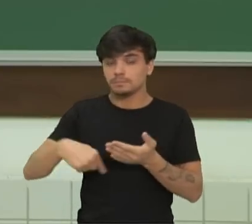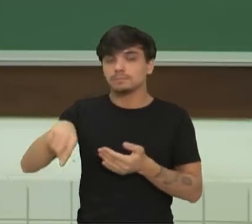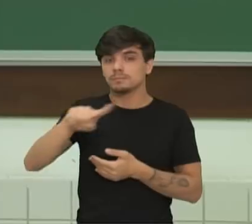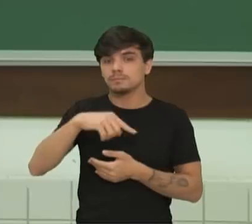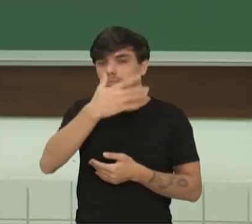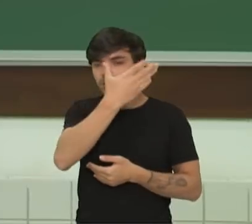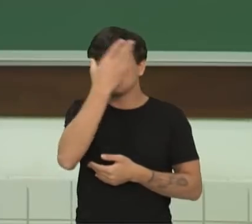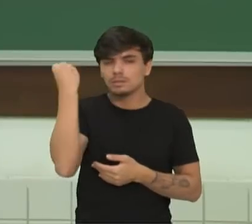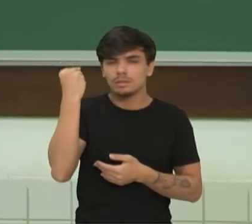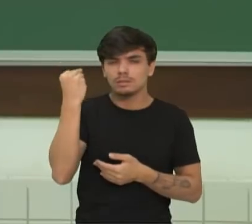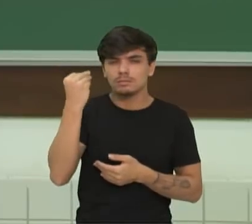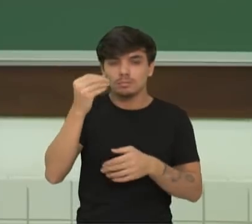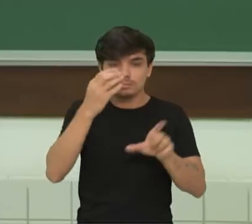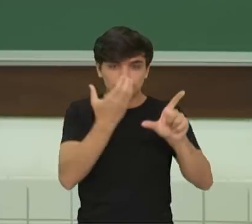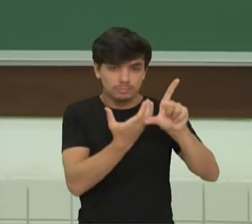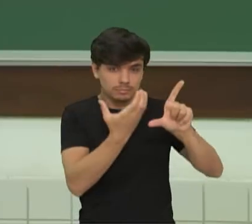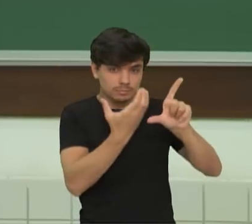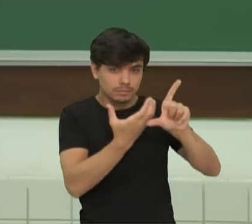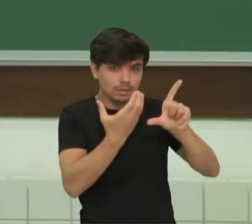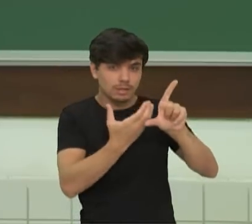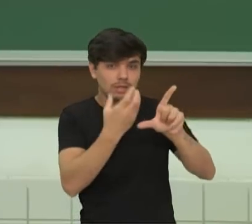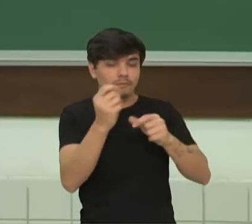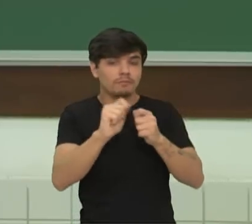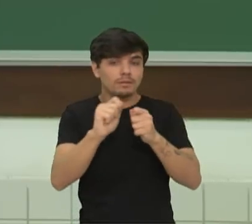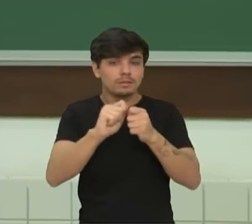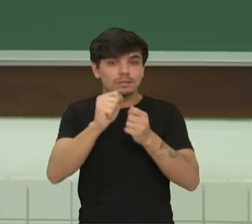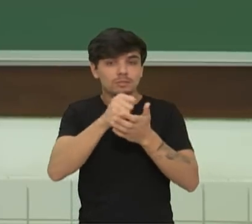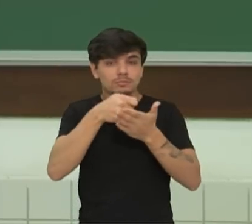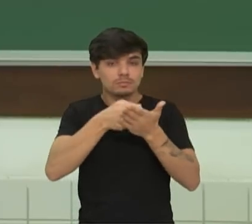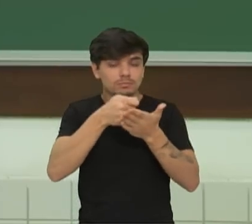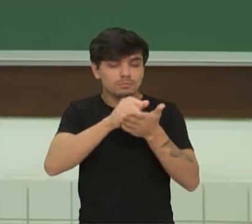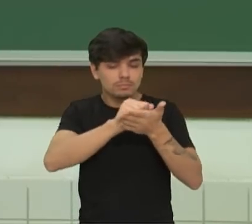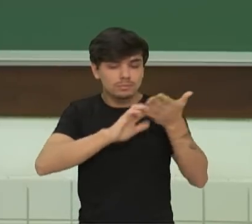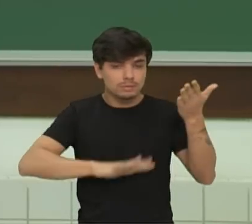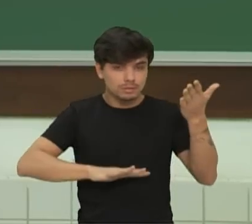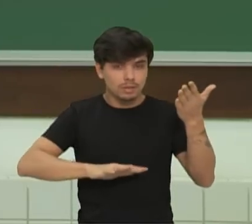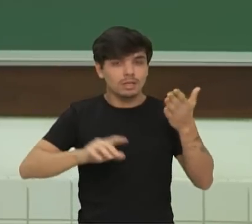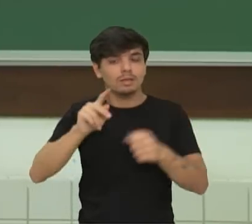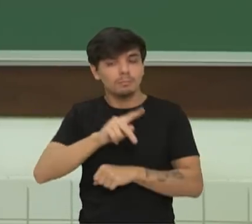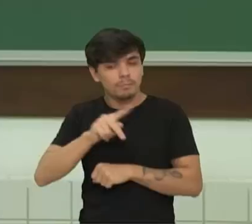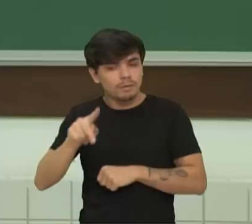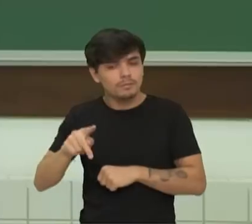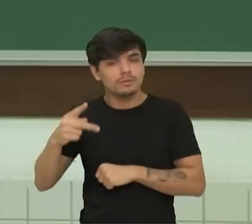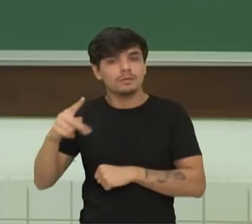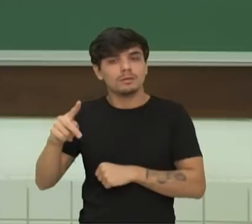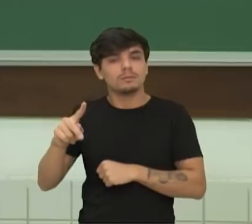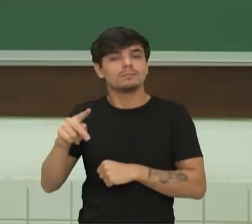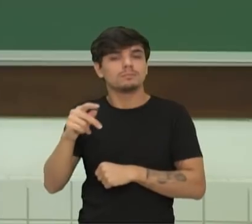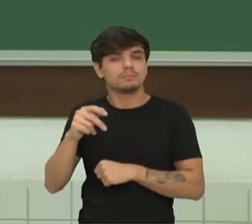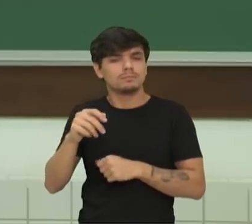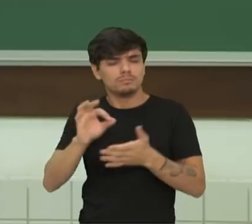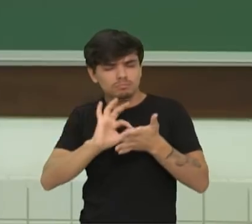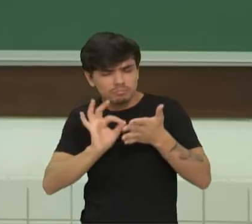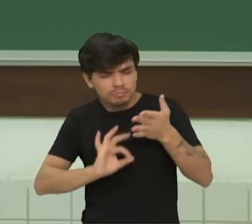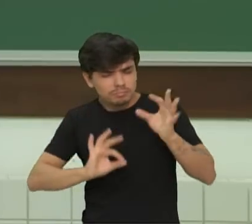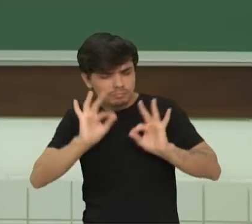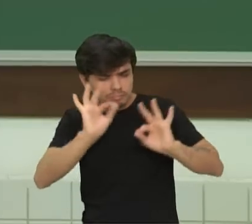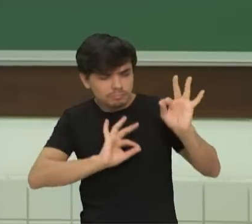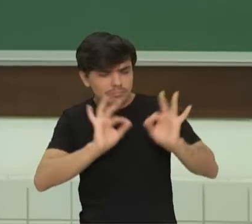assim, não esqueçam do Classroom, não esqueçam de fazer as suas atividades para a professora, capricha, volta